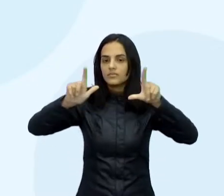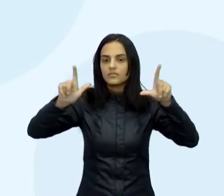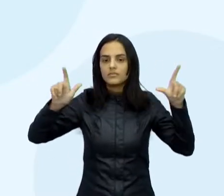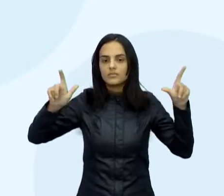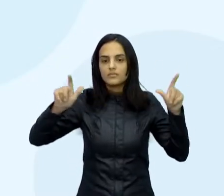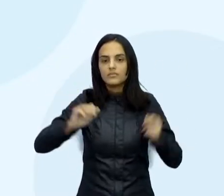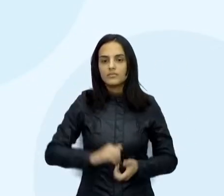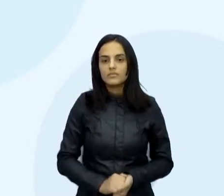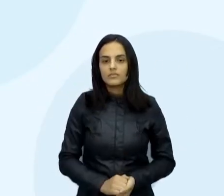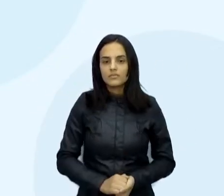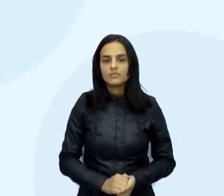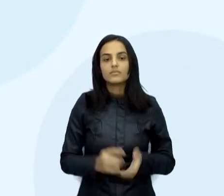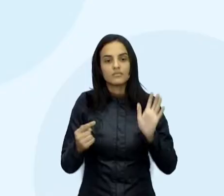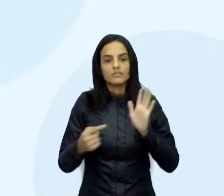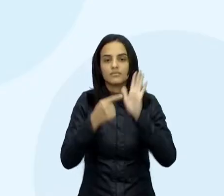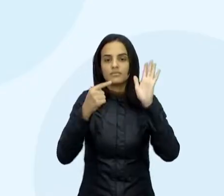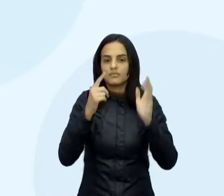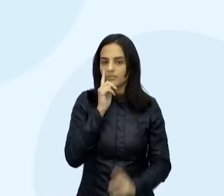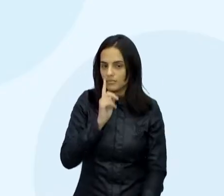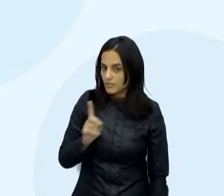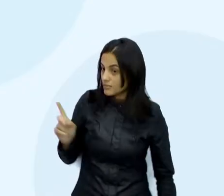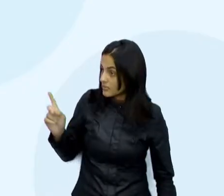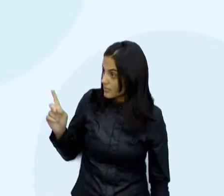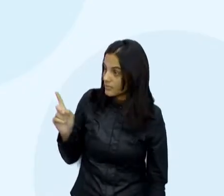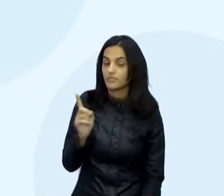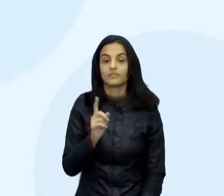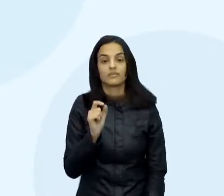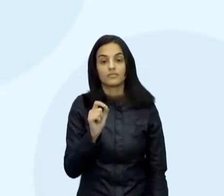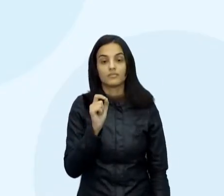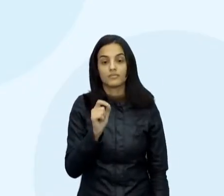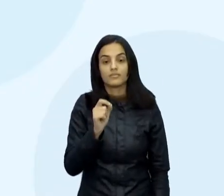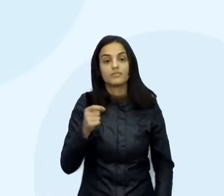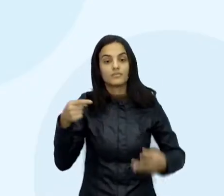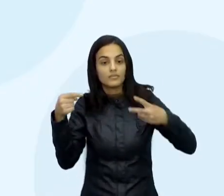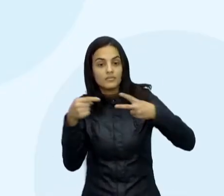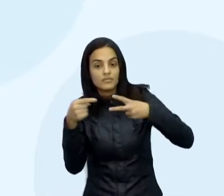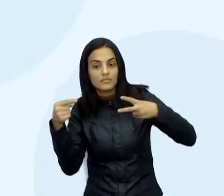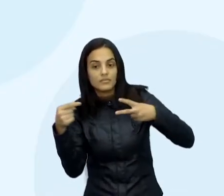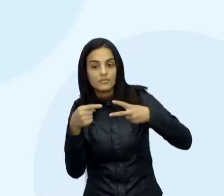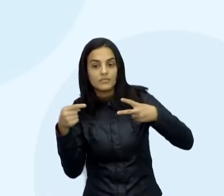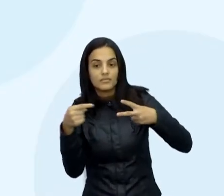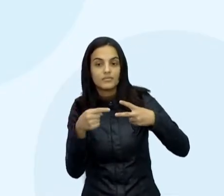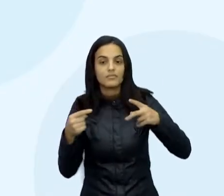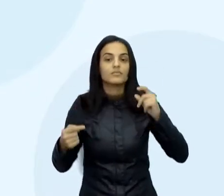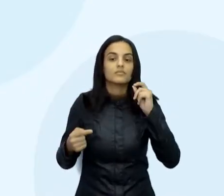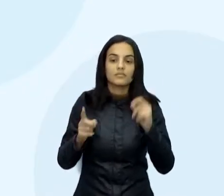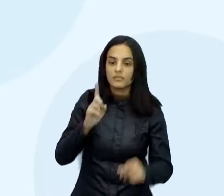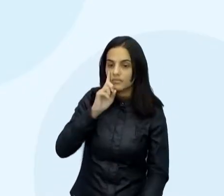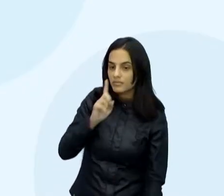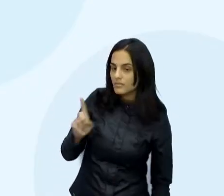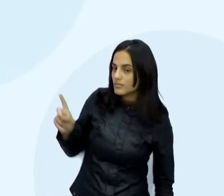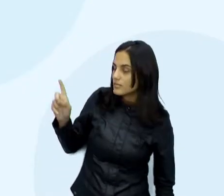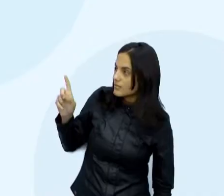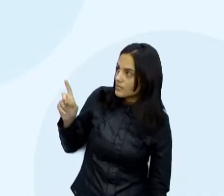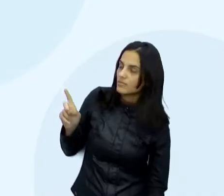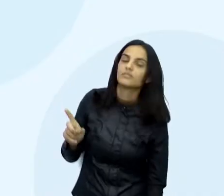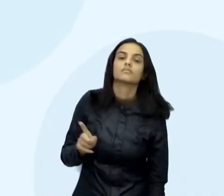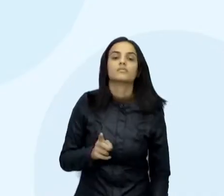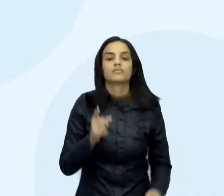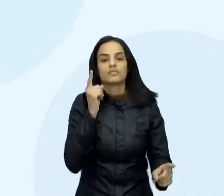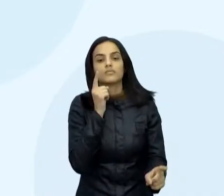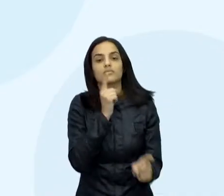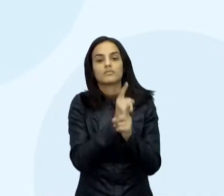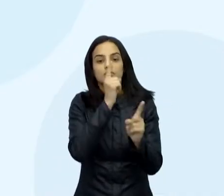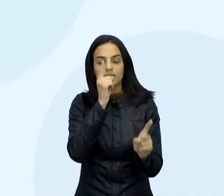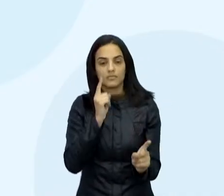então, é só clicar aí, pode clicar aí, aparece um círculo, vai aparecer uma setinha, né? E vai identificar aí o que nós